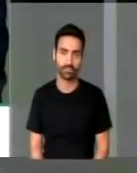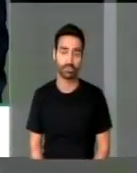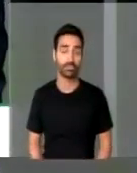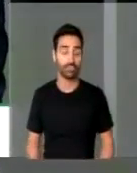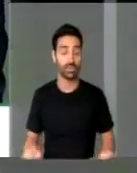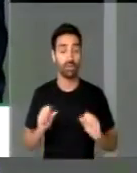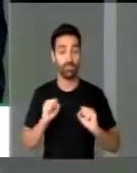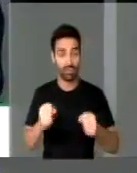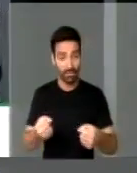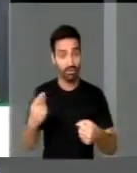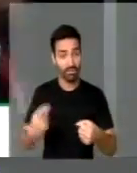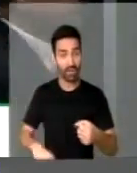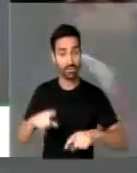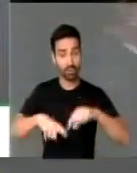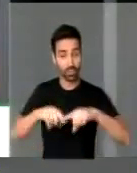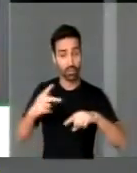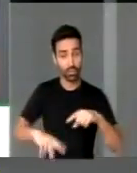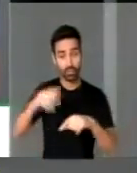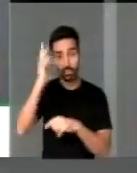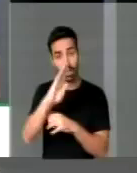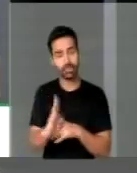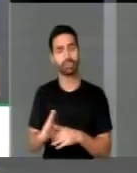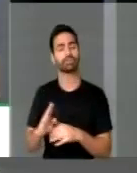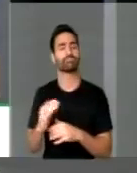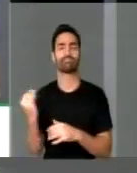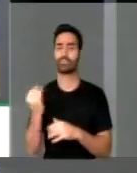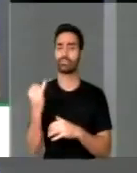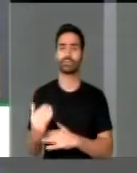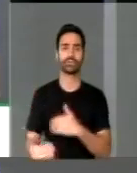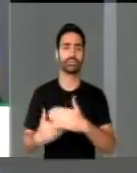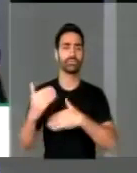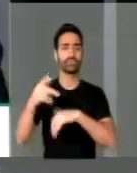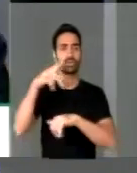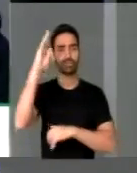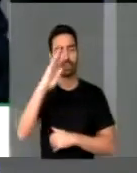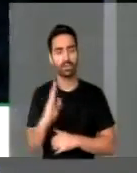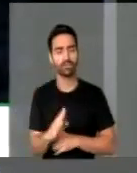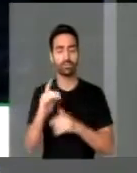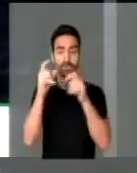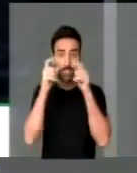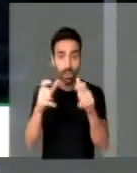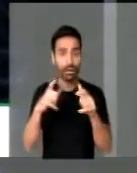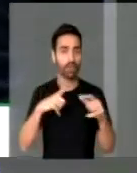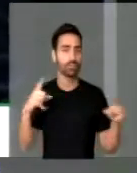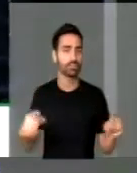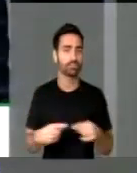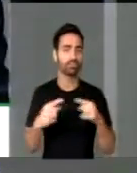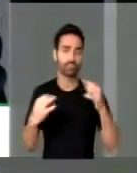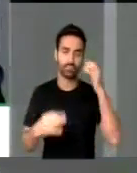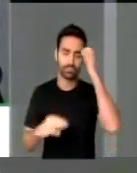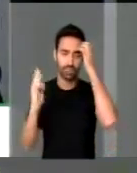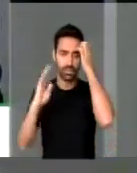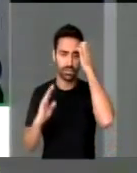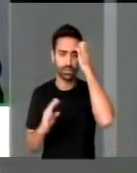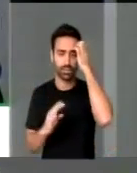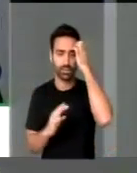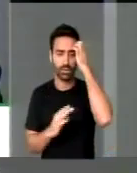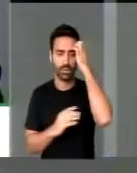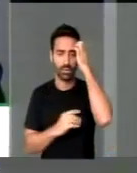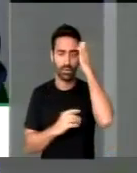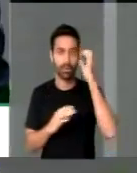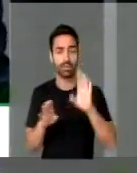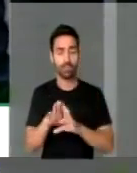é fundamental para o desenvolvimento nacional. Interessa ao Brasil, interessa